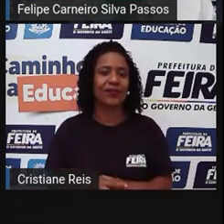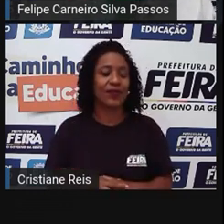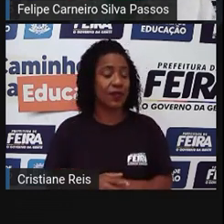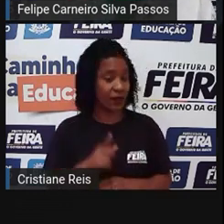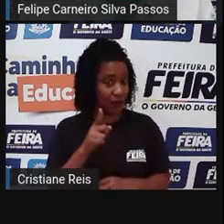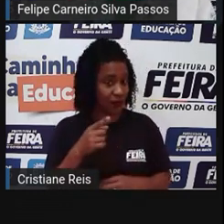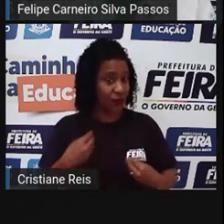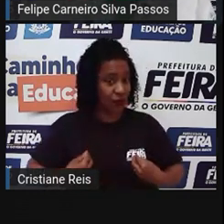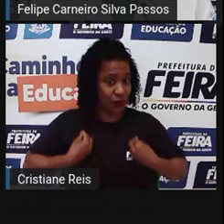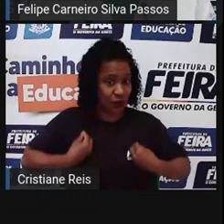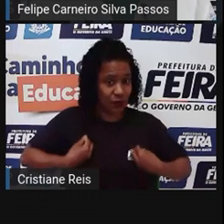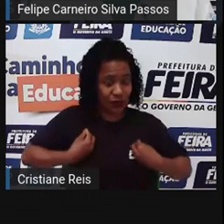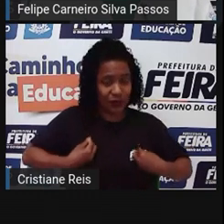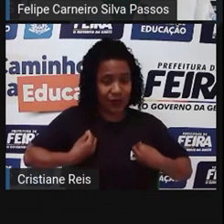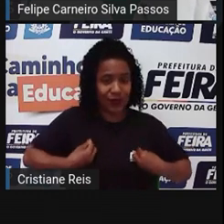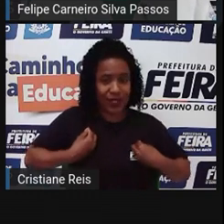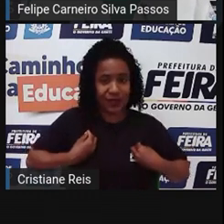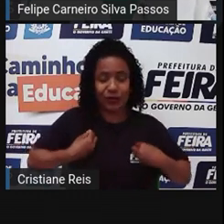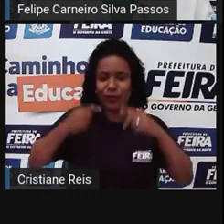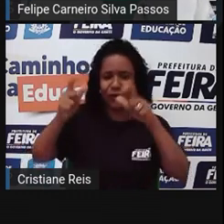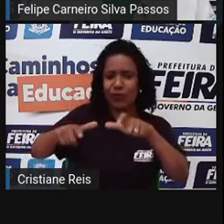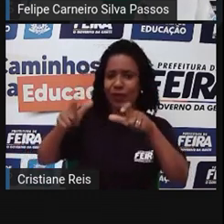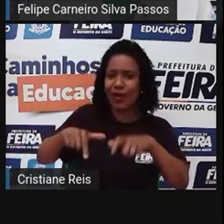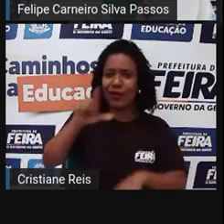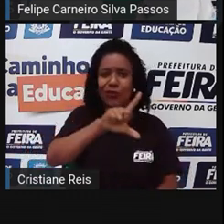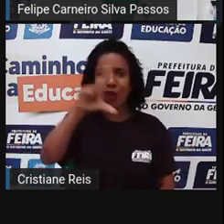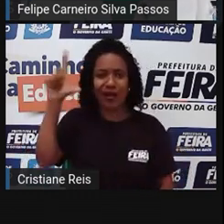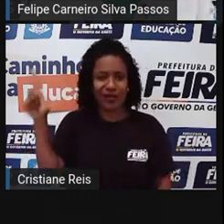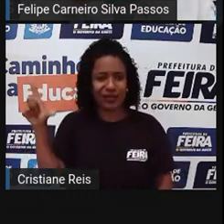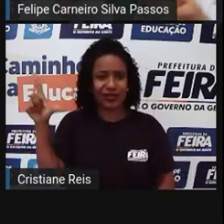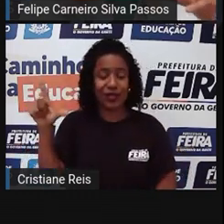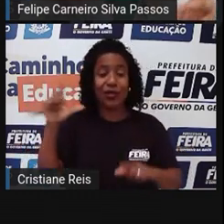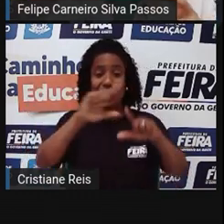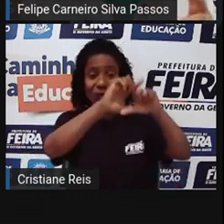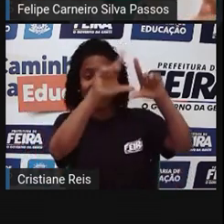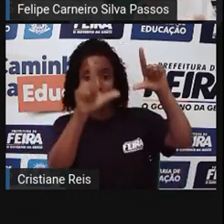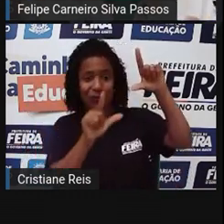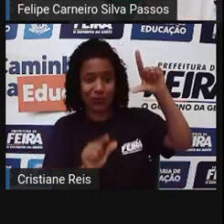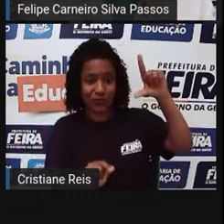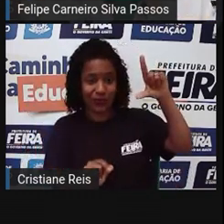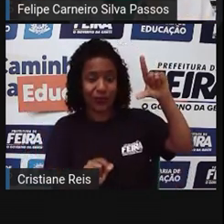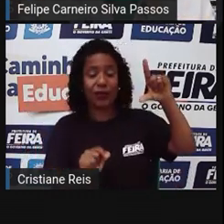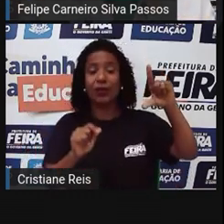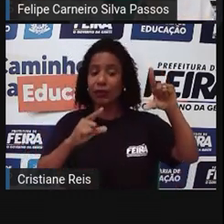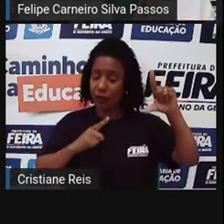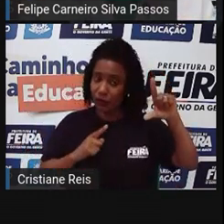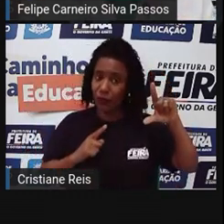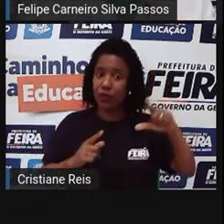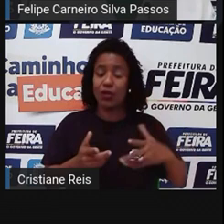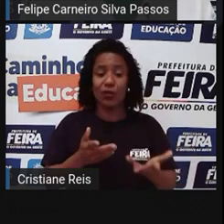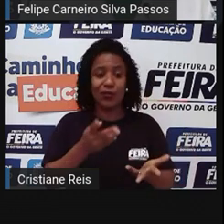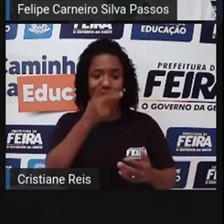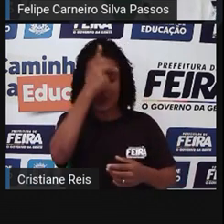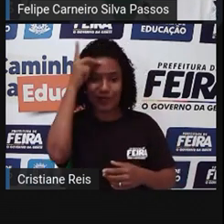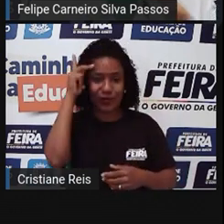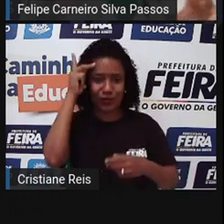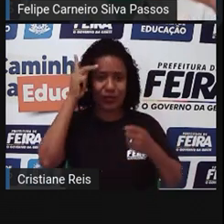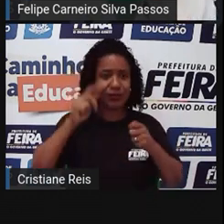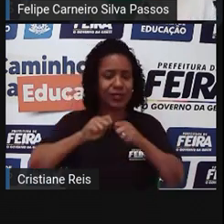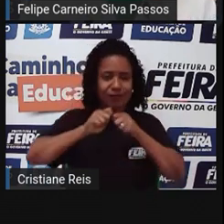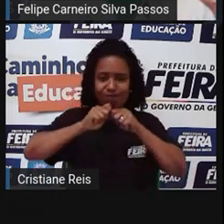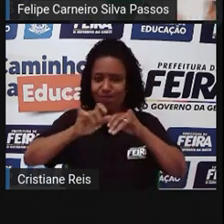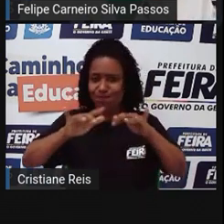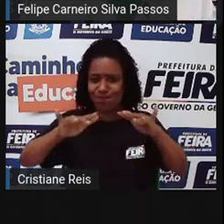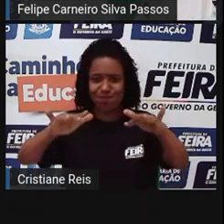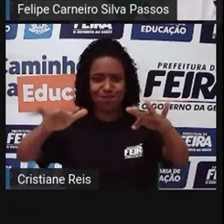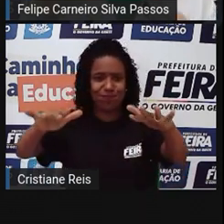ser humano, ele surge ali no leste africano, do continente africano, e ele vai se espalhando, né? A nossa espécie, o Homo sapiens, ele vai se